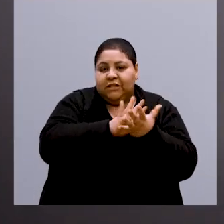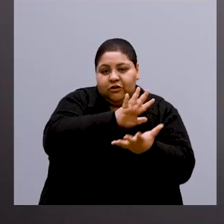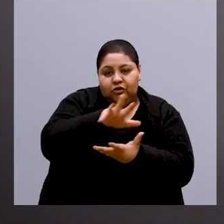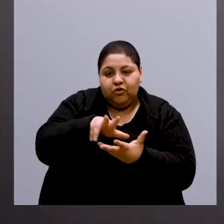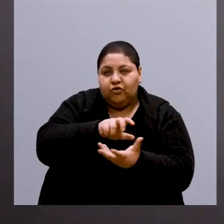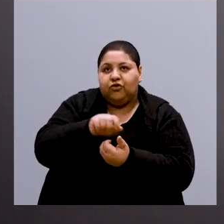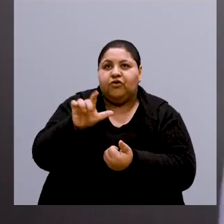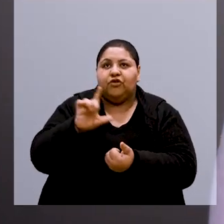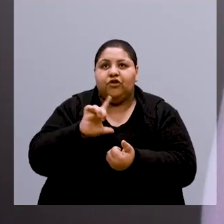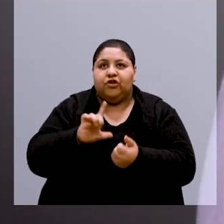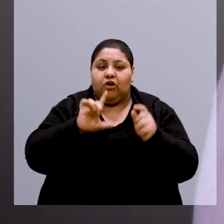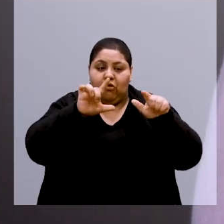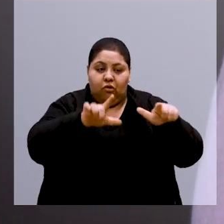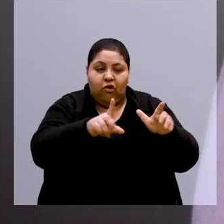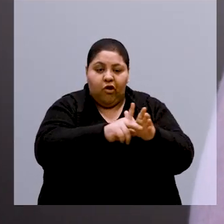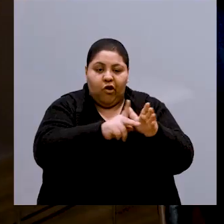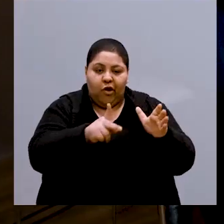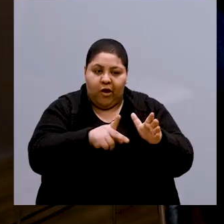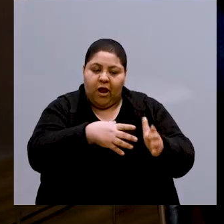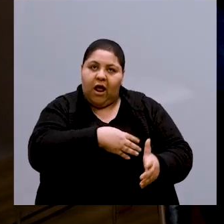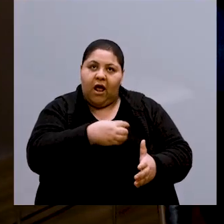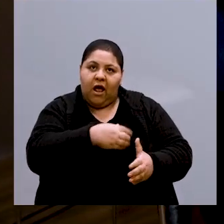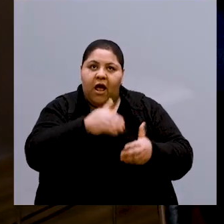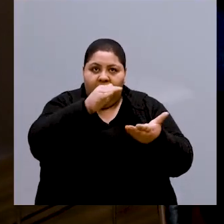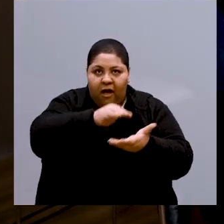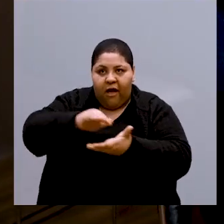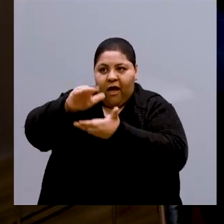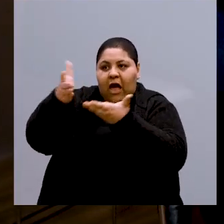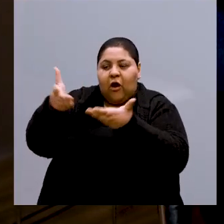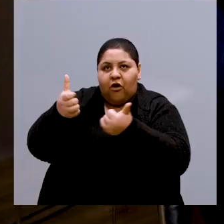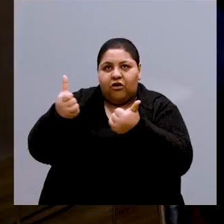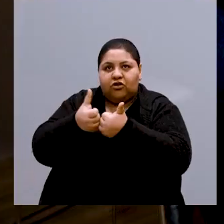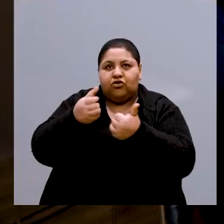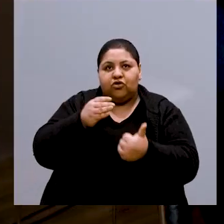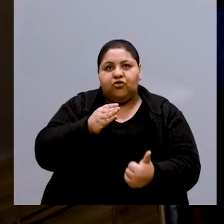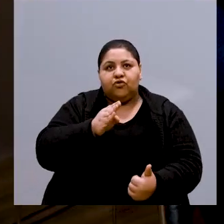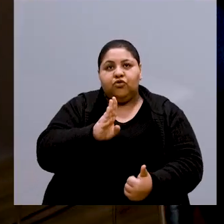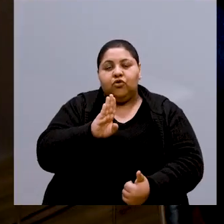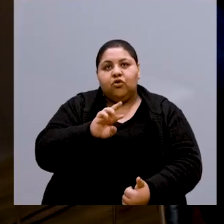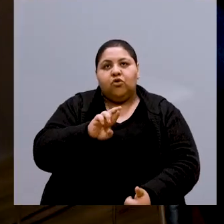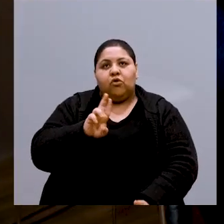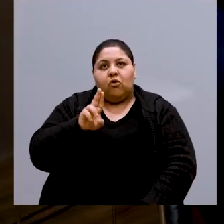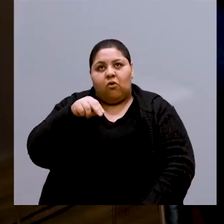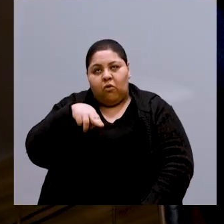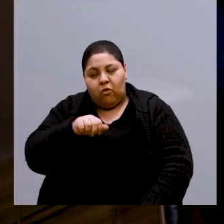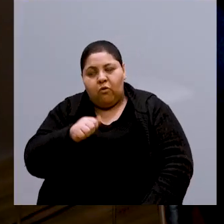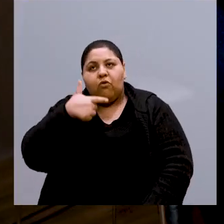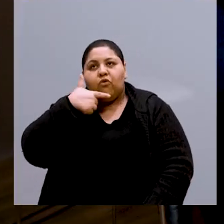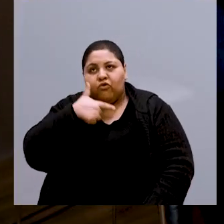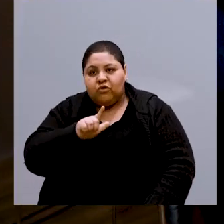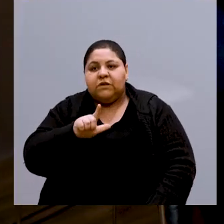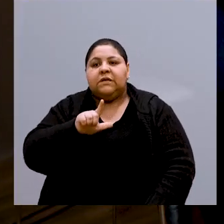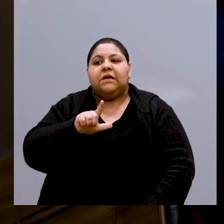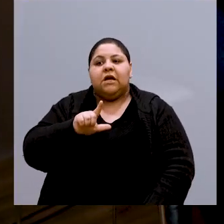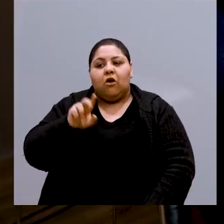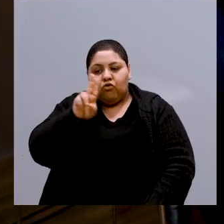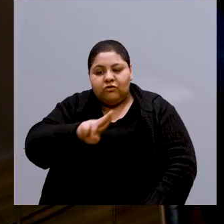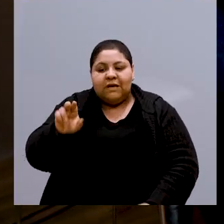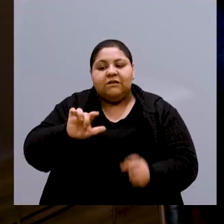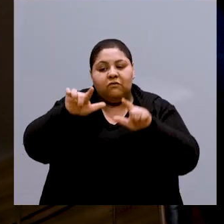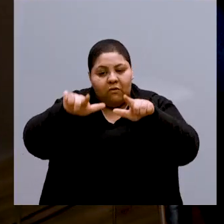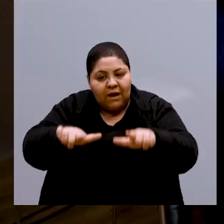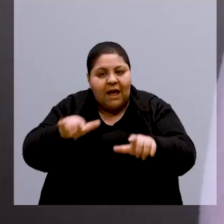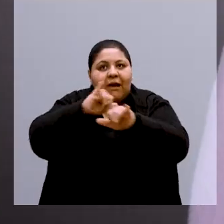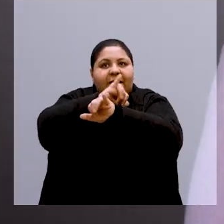nada mais sustentável do que a gente ter um banco de leite, para que agora a gente, né, junto com a Bruna, né, a gente consiga aproveitar esse espaço também